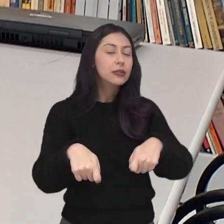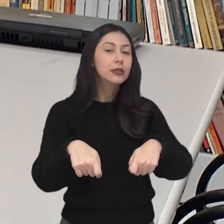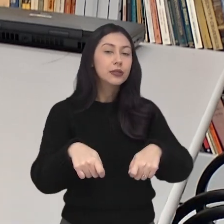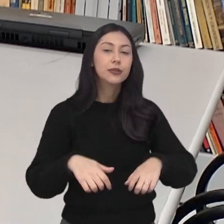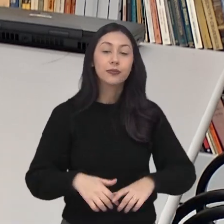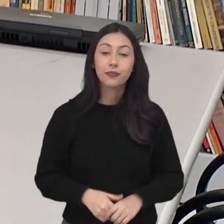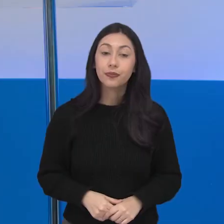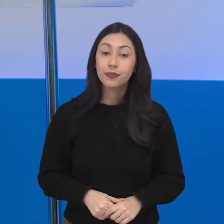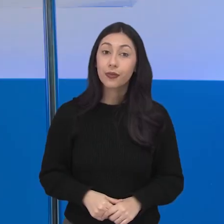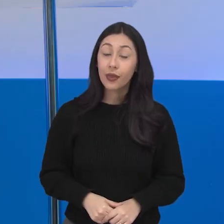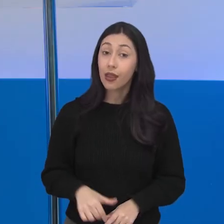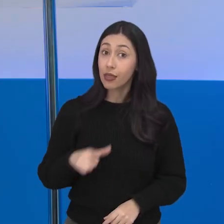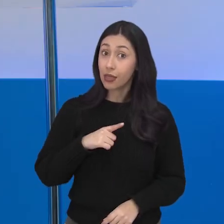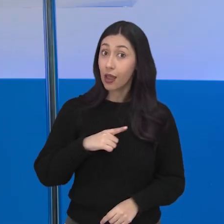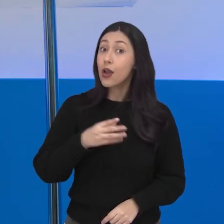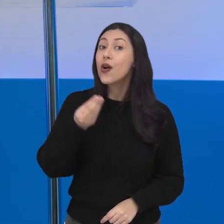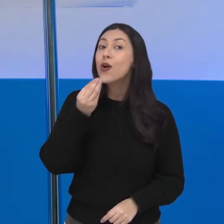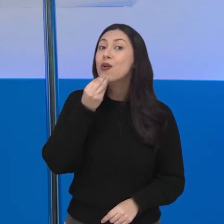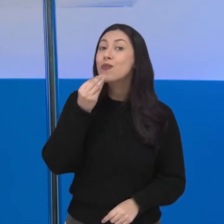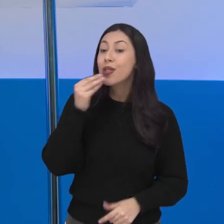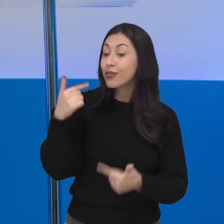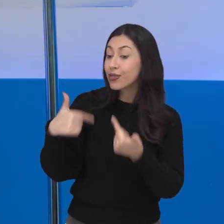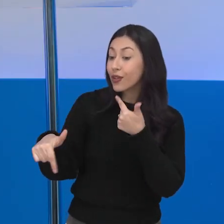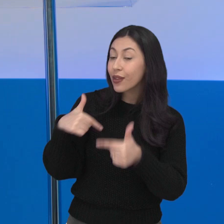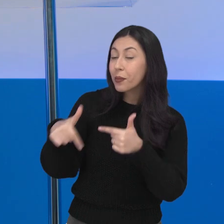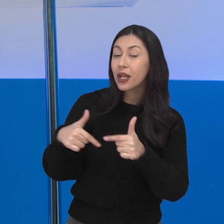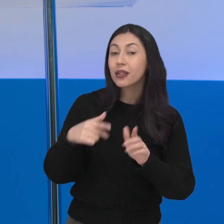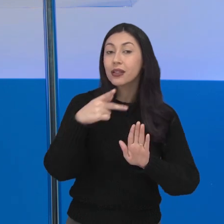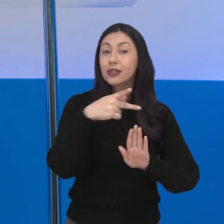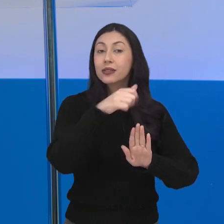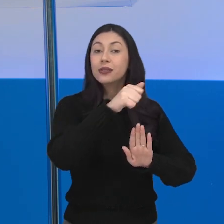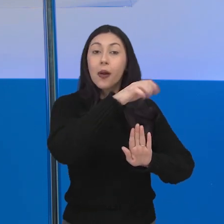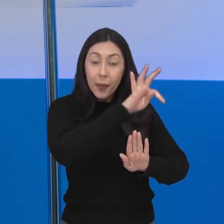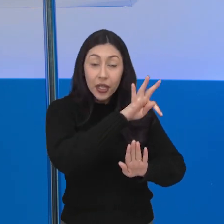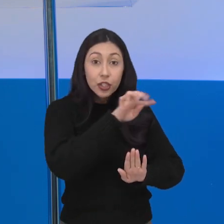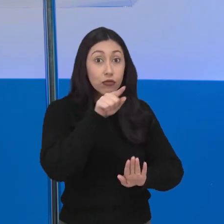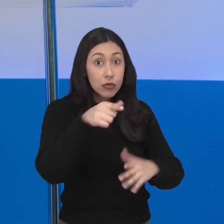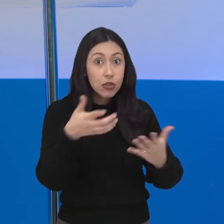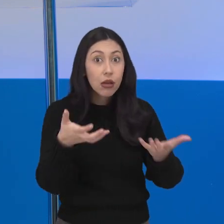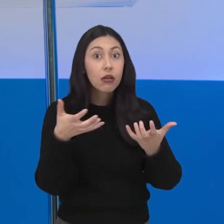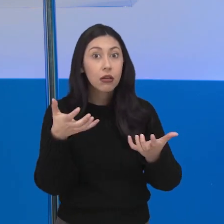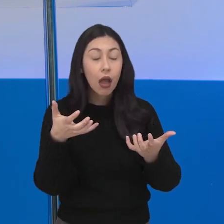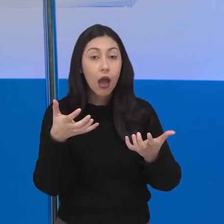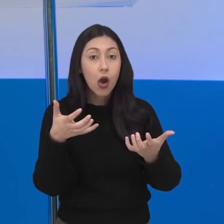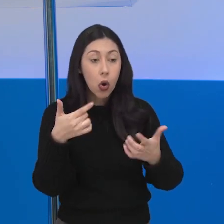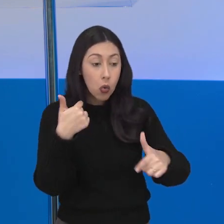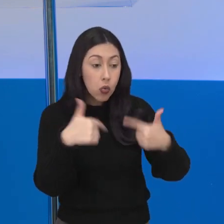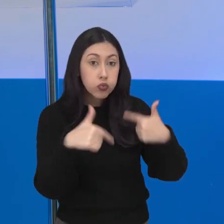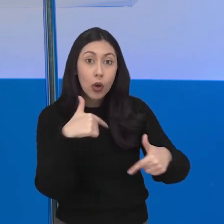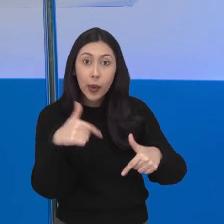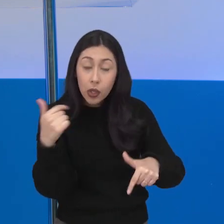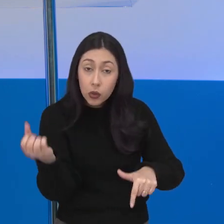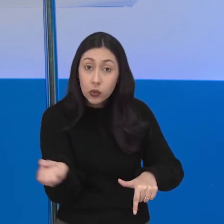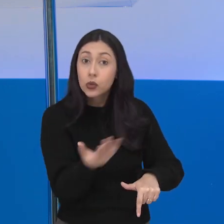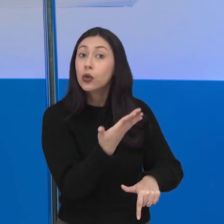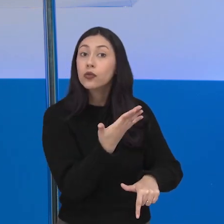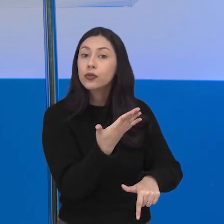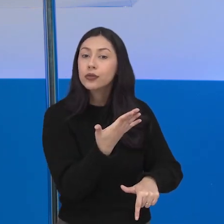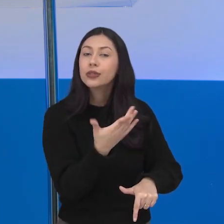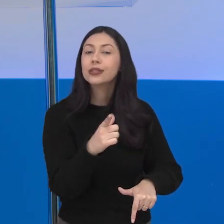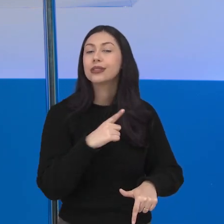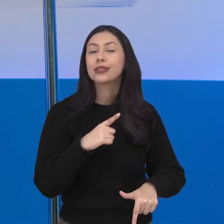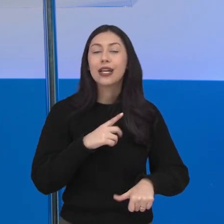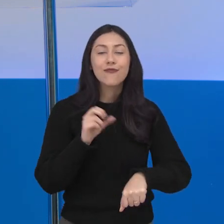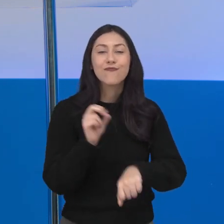capacidade operacional. Tem oportunidade de emprego no PAT de São José. Se você está em busca de uma recolocação no mercado de trabalho,